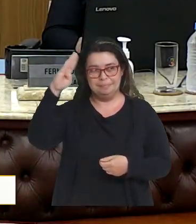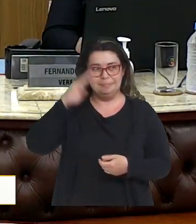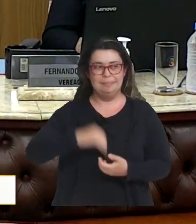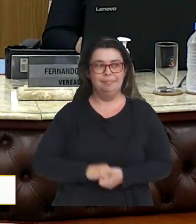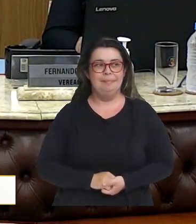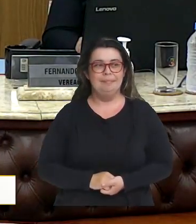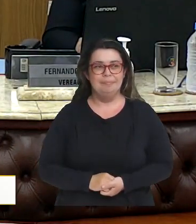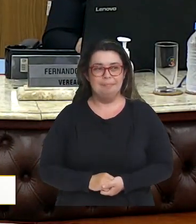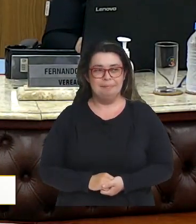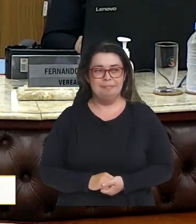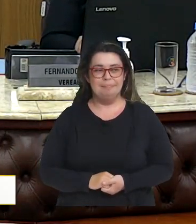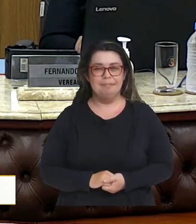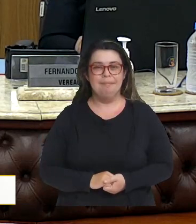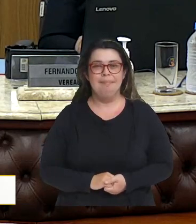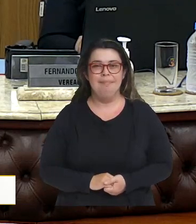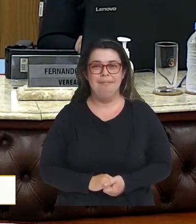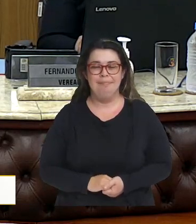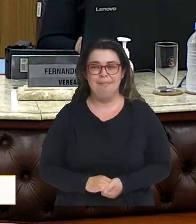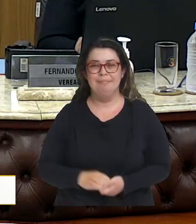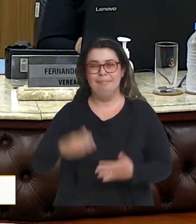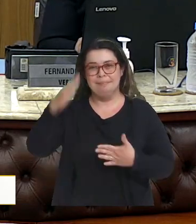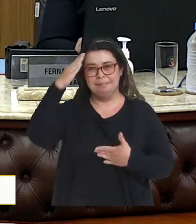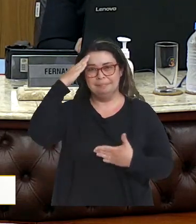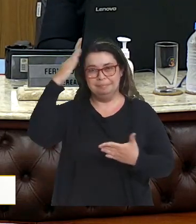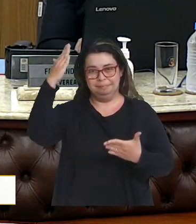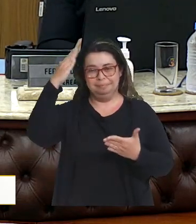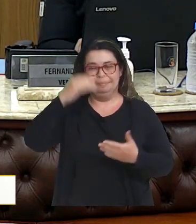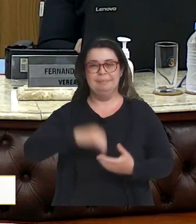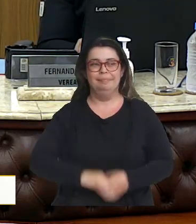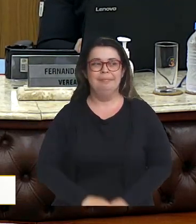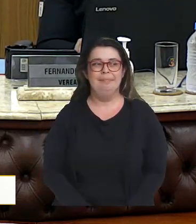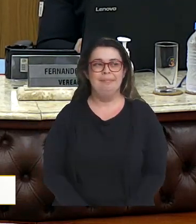missão cumprida. Obrigado, senhor presidente.